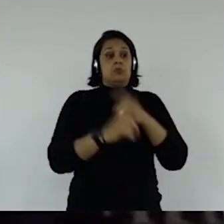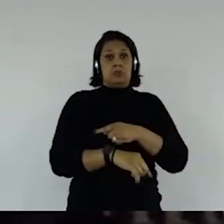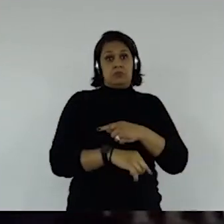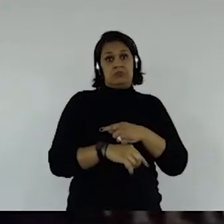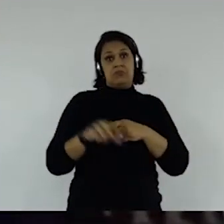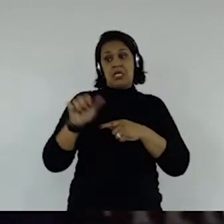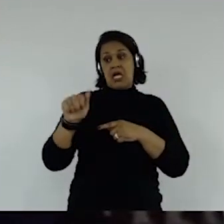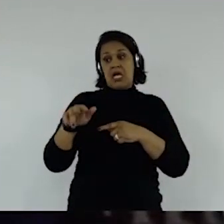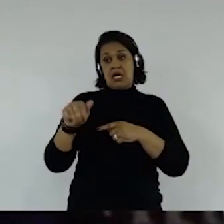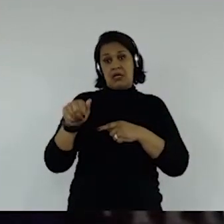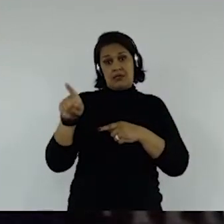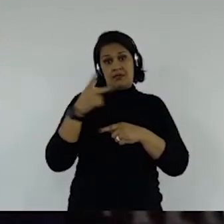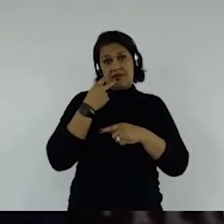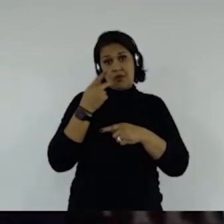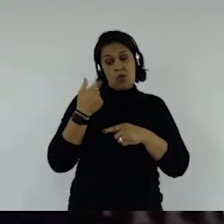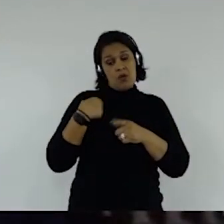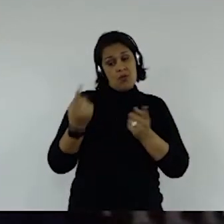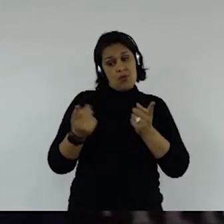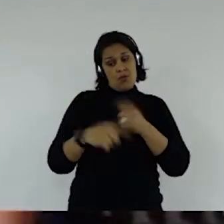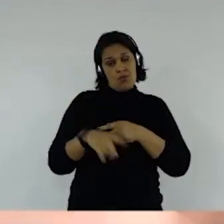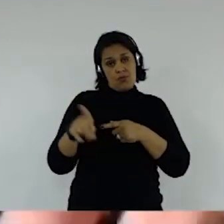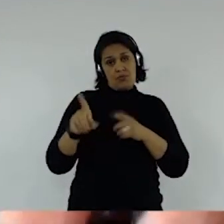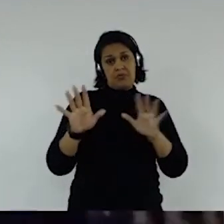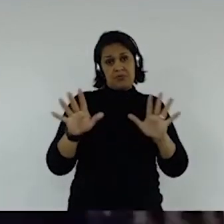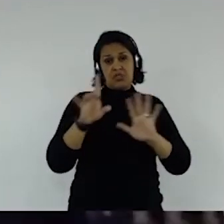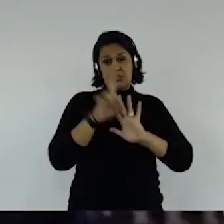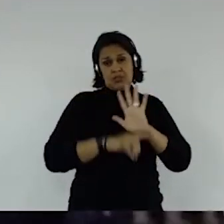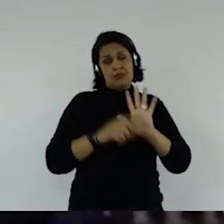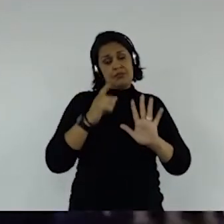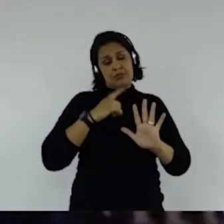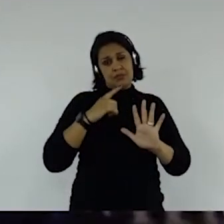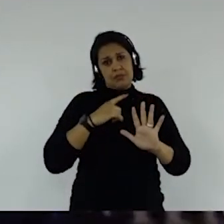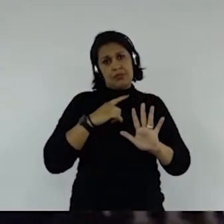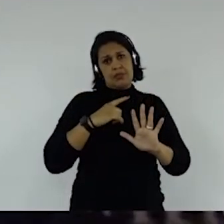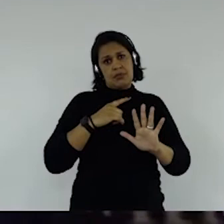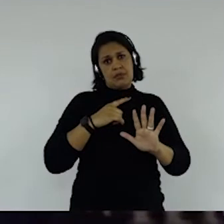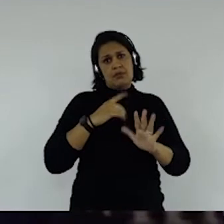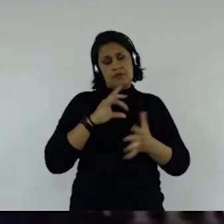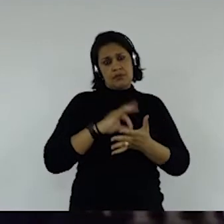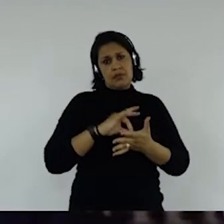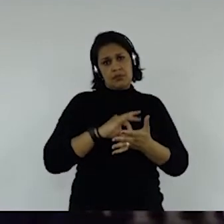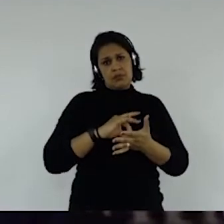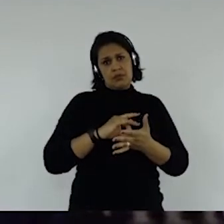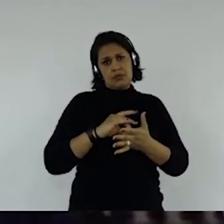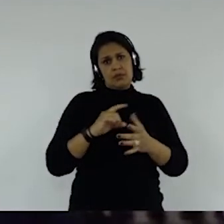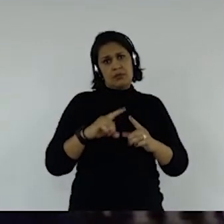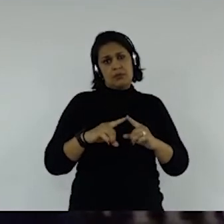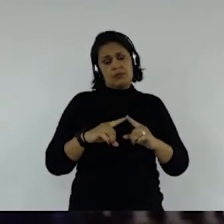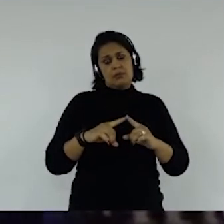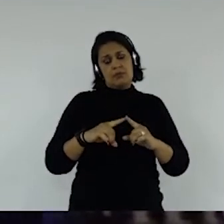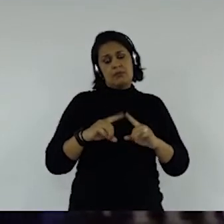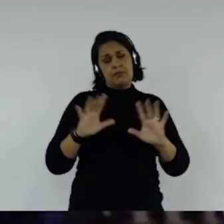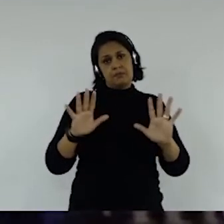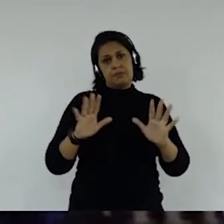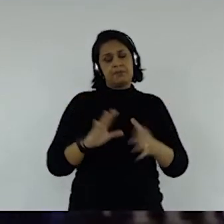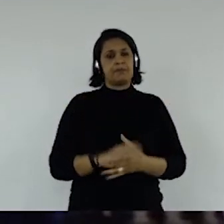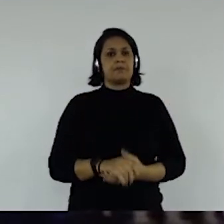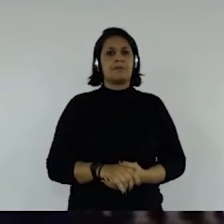acho que esse direito ele existe no nosso ordenamento. Eu queria rapidamente explicar por que eu entendo que sim, ele existe, porque ele está presente no nosso ordenamento.